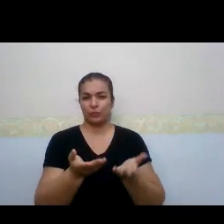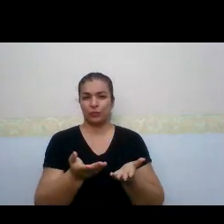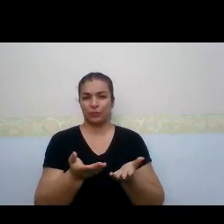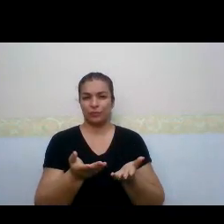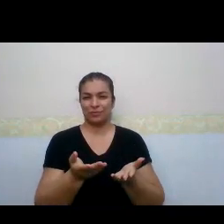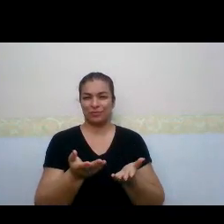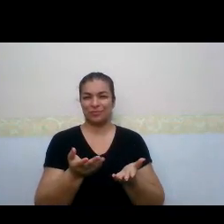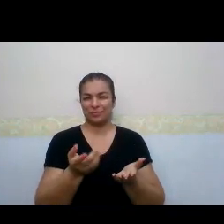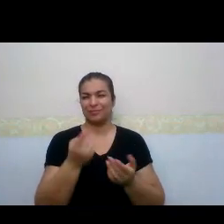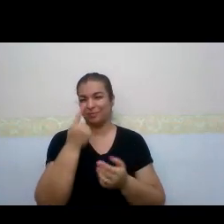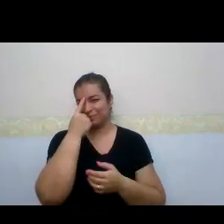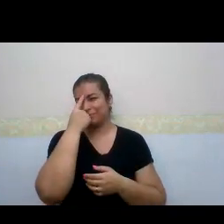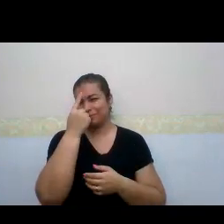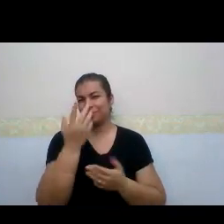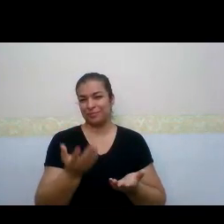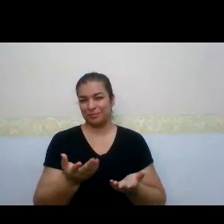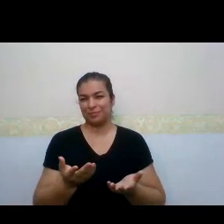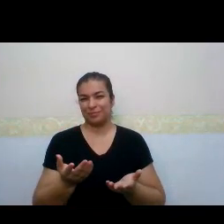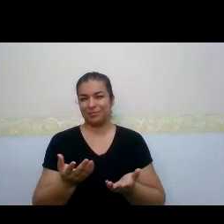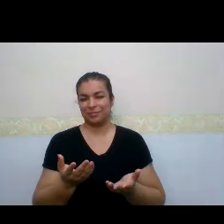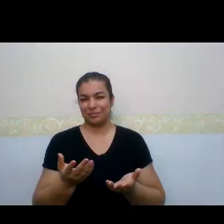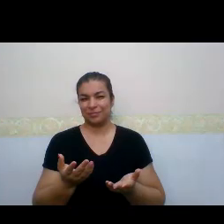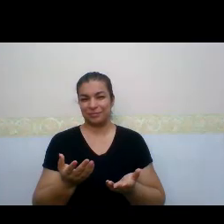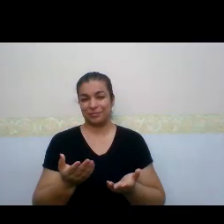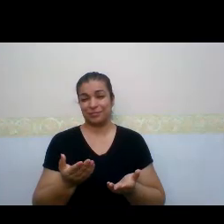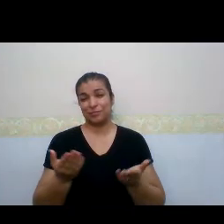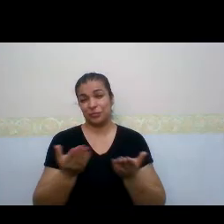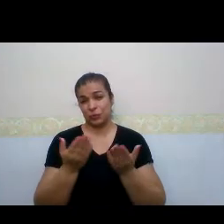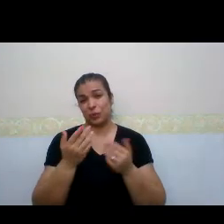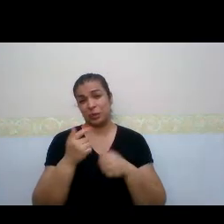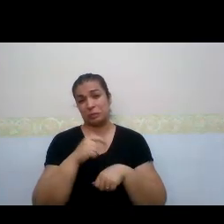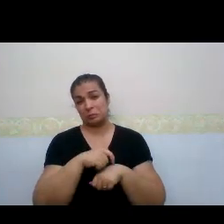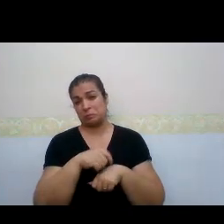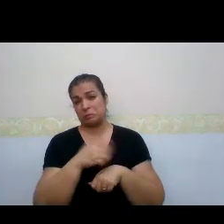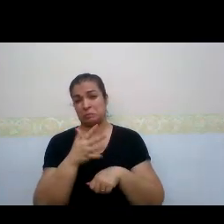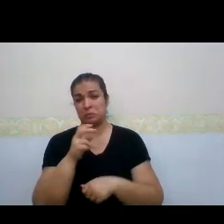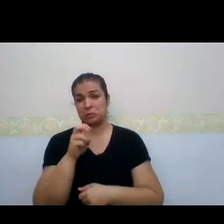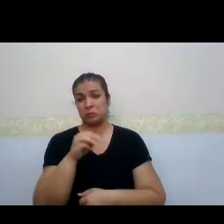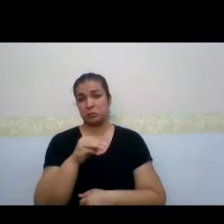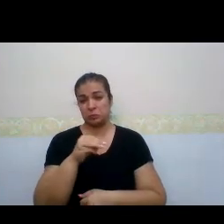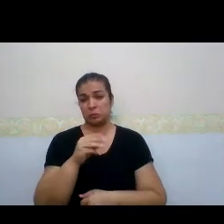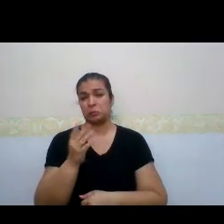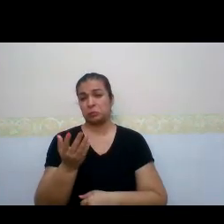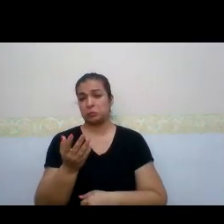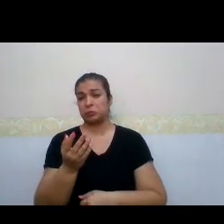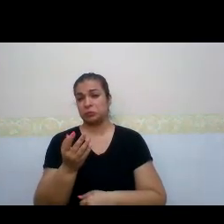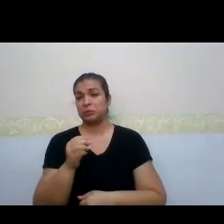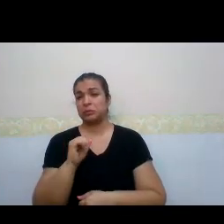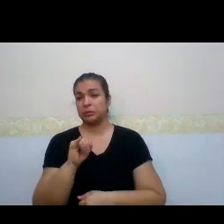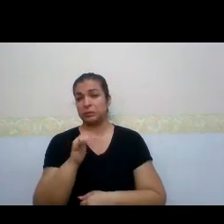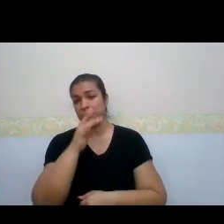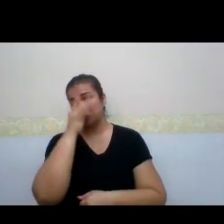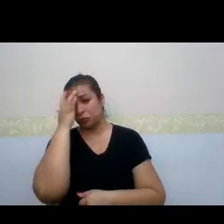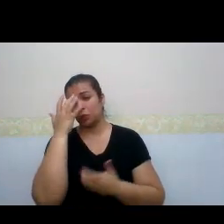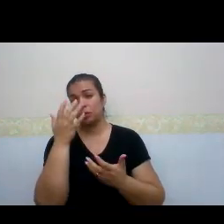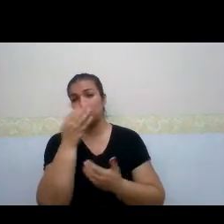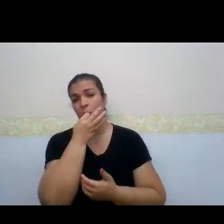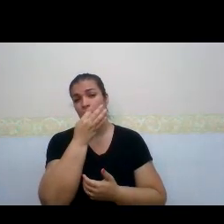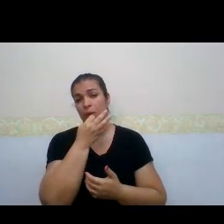pensar? Vou abrir um pouquinho, um espaço aí de 5 minutos para, se alguém quiser fazer algum